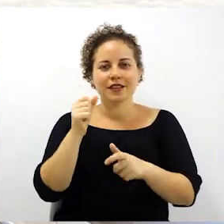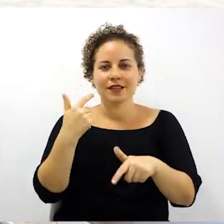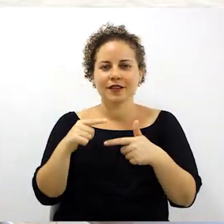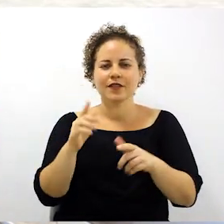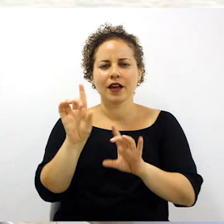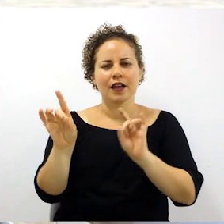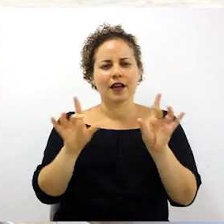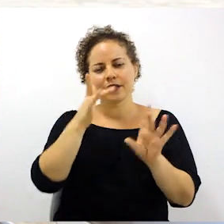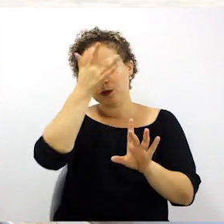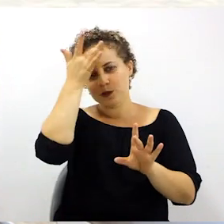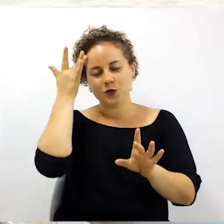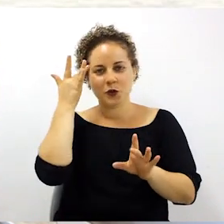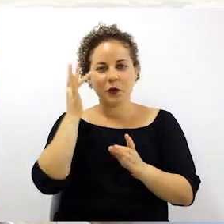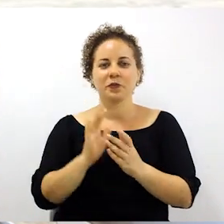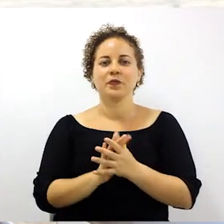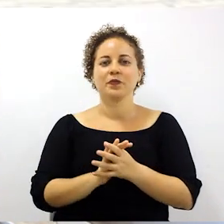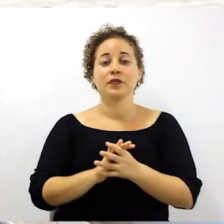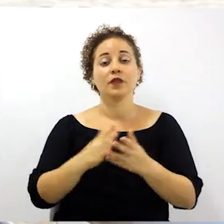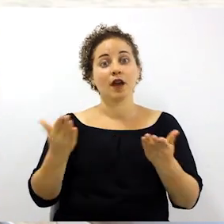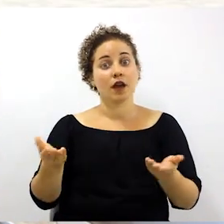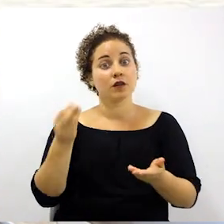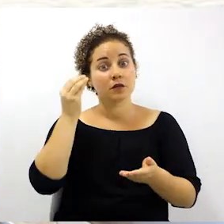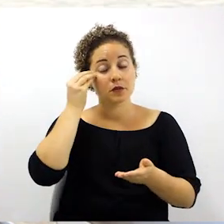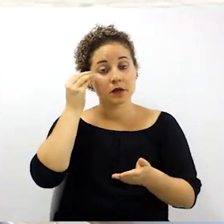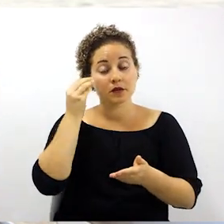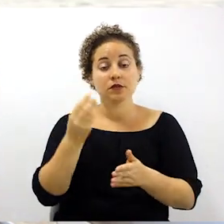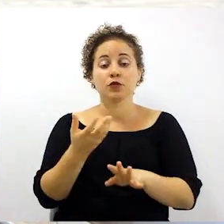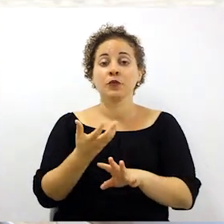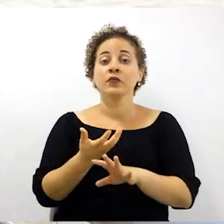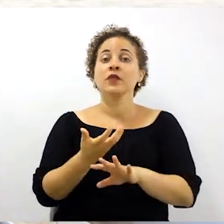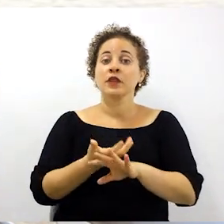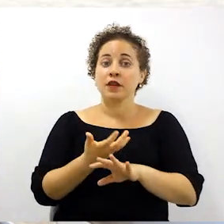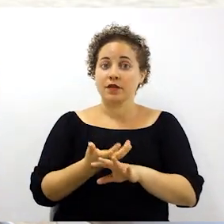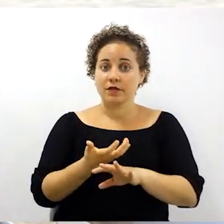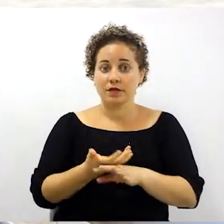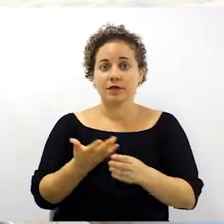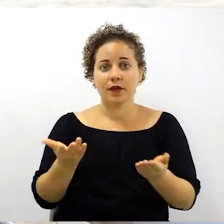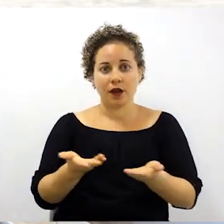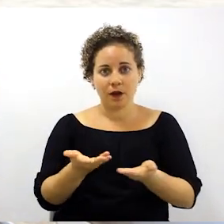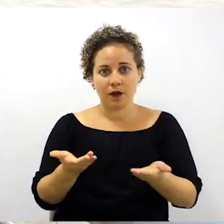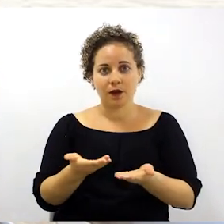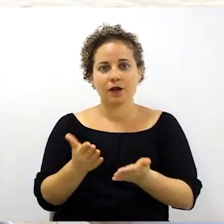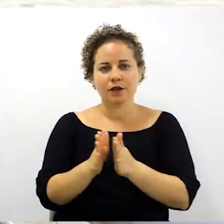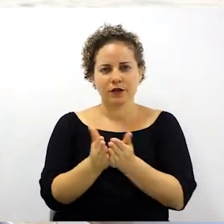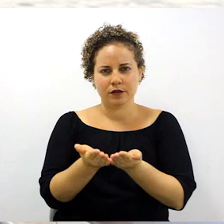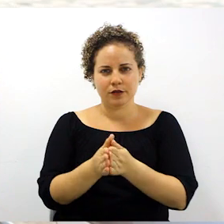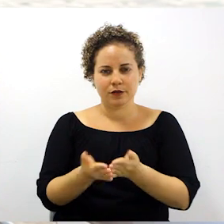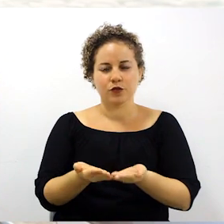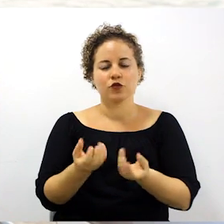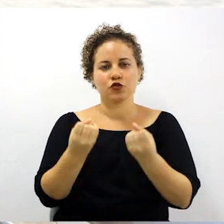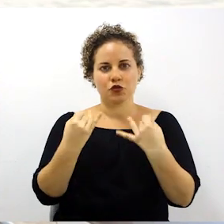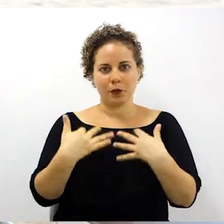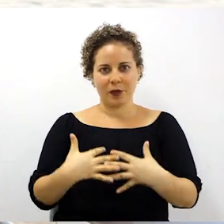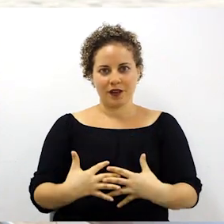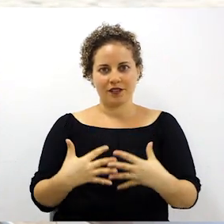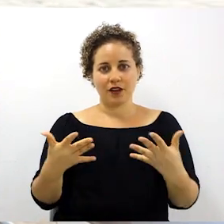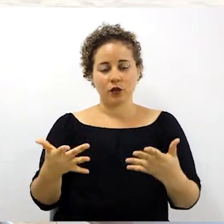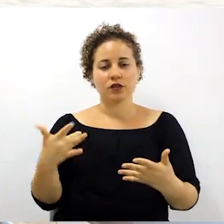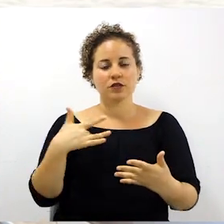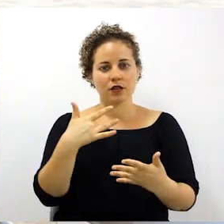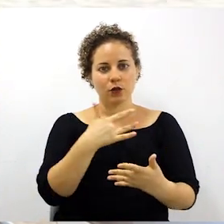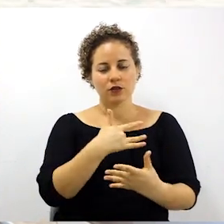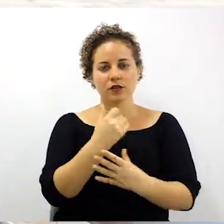de cada um de vocês. Acompanhe aí no material de vocês. Nós vamos começar falando sobre